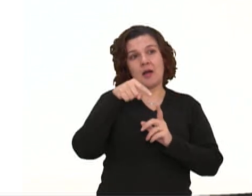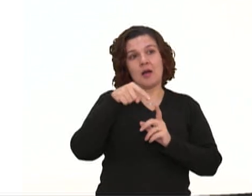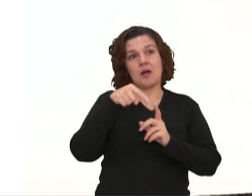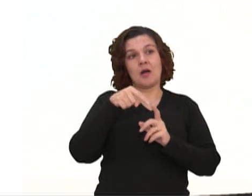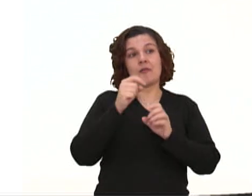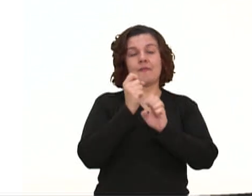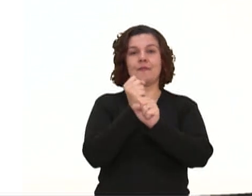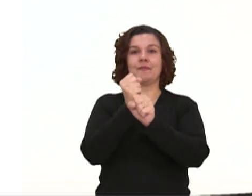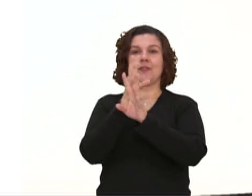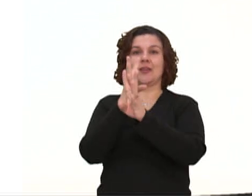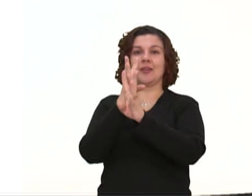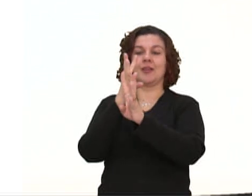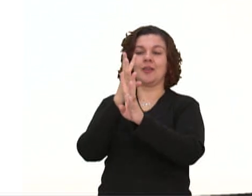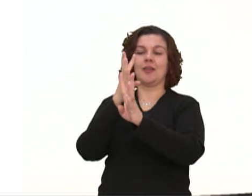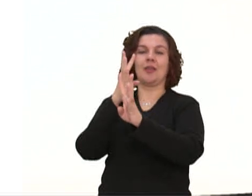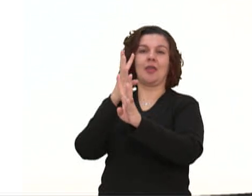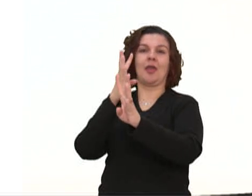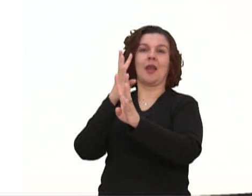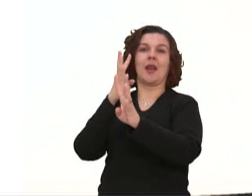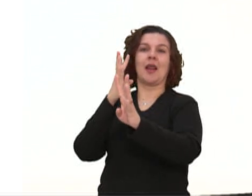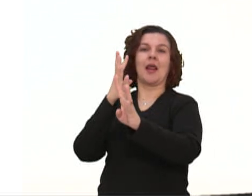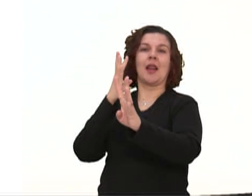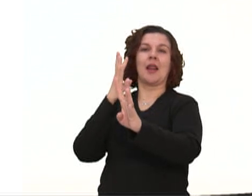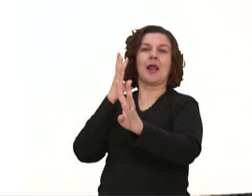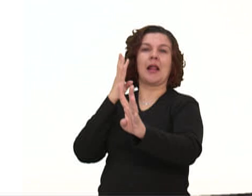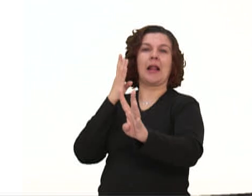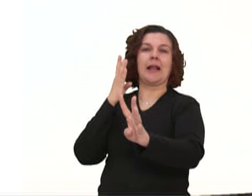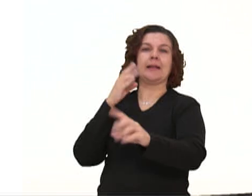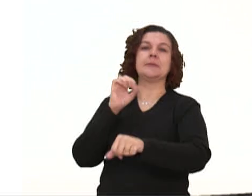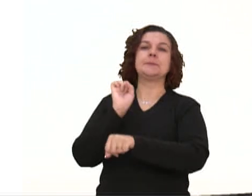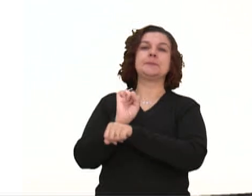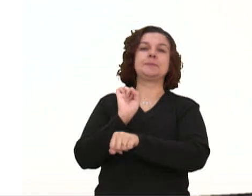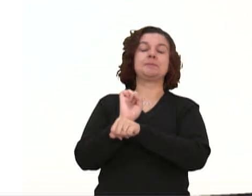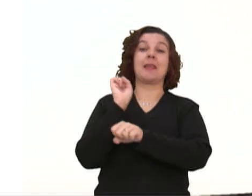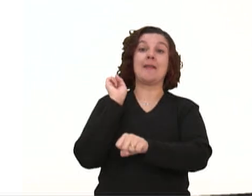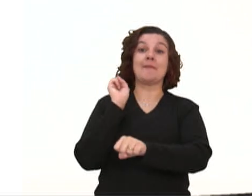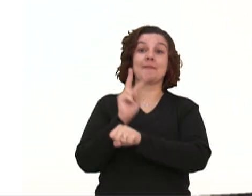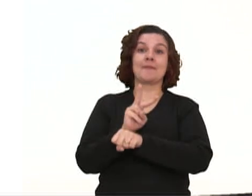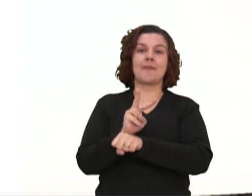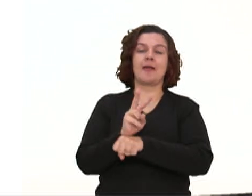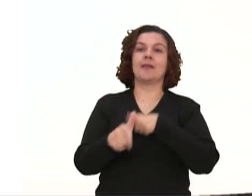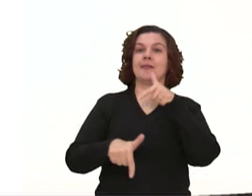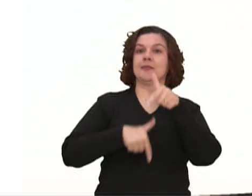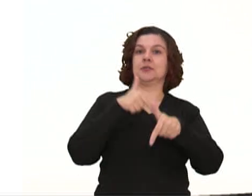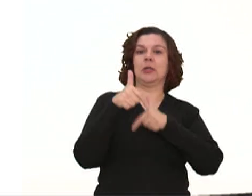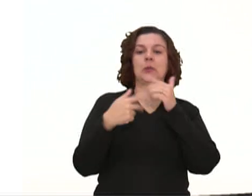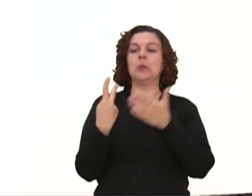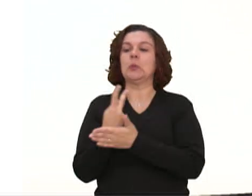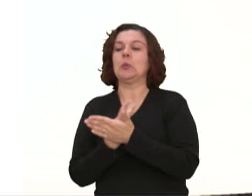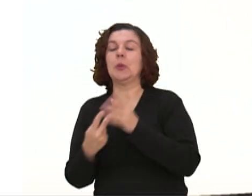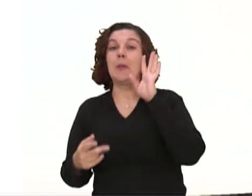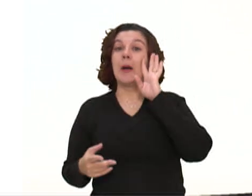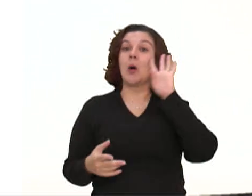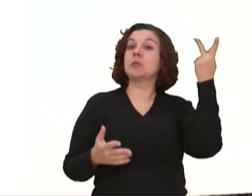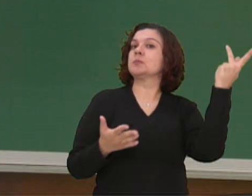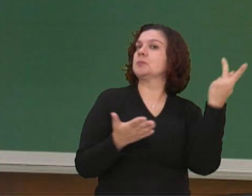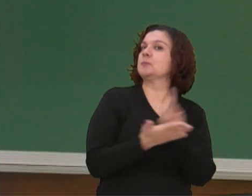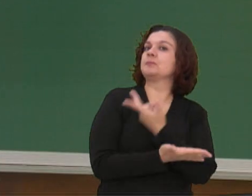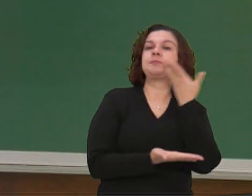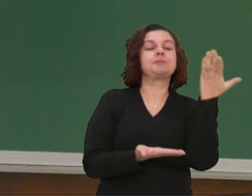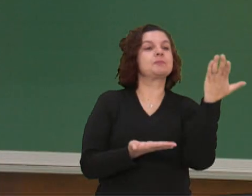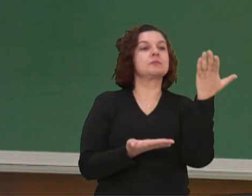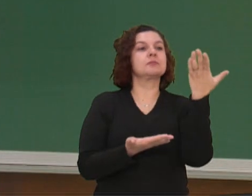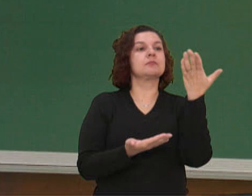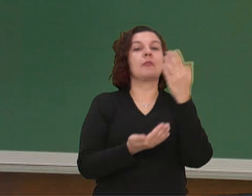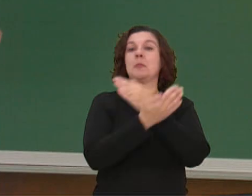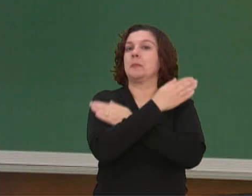Aquelas longas filas de pessoas procurando trabalho. Por quê? Porque foram demitidas por algum motivo, num determinado momento,